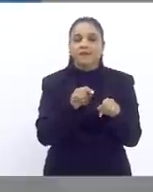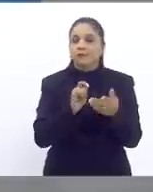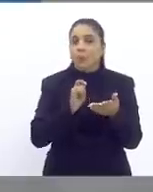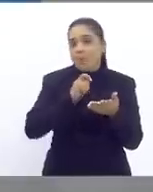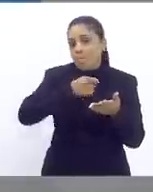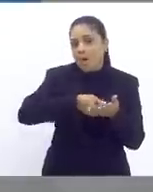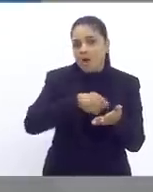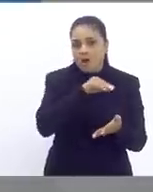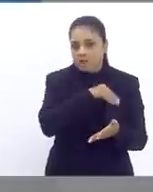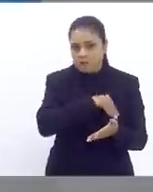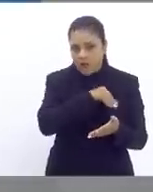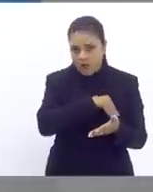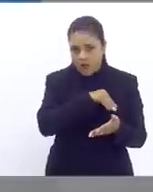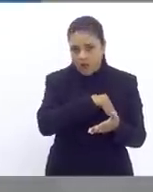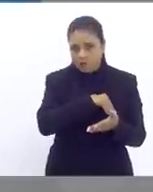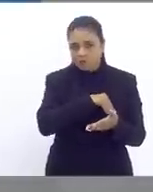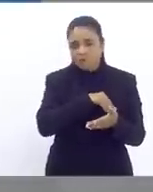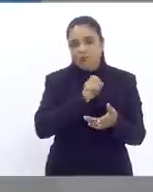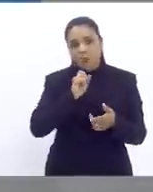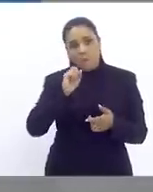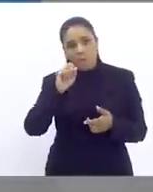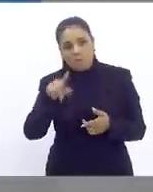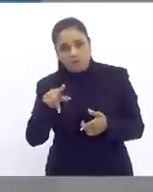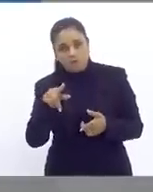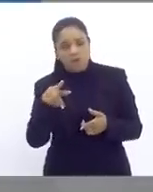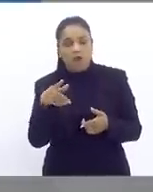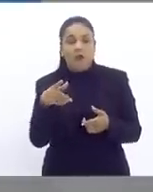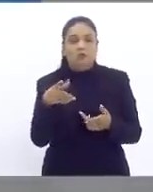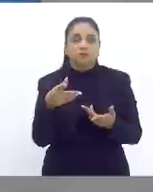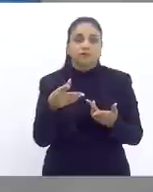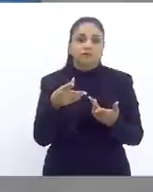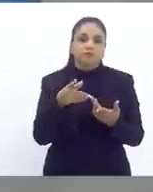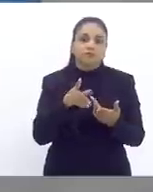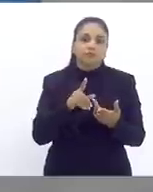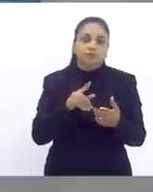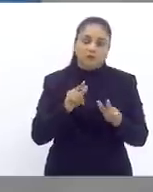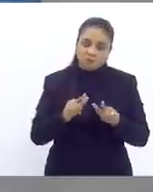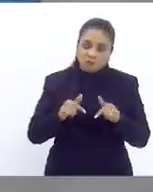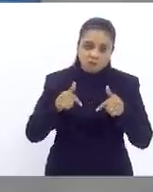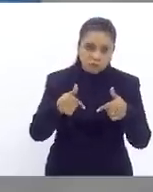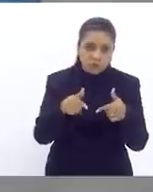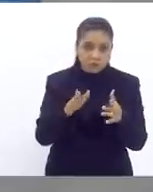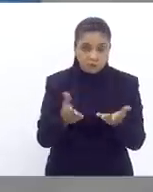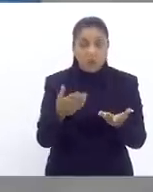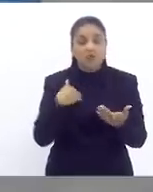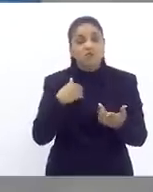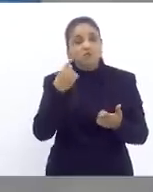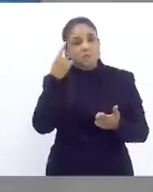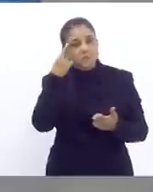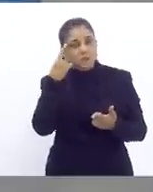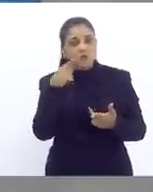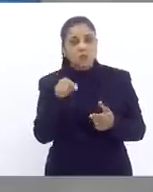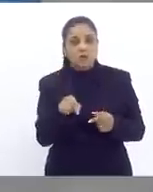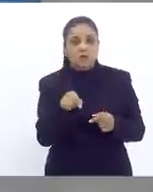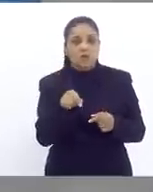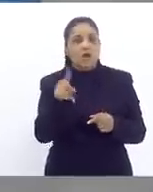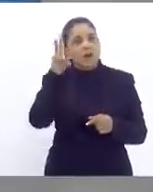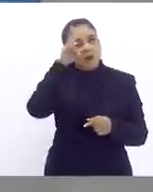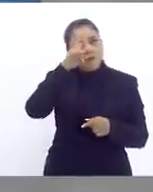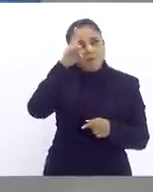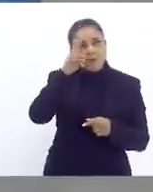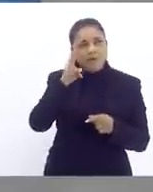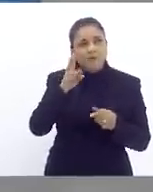e inativos Mas isso não aconteceu com as pensionistas então que a gente Lembrando aqui né naquele momento